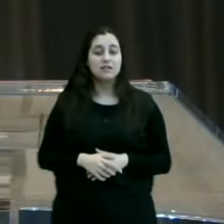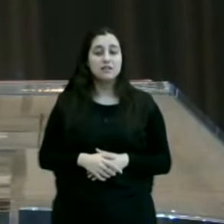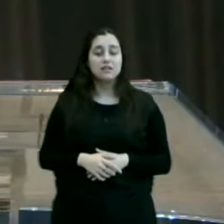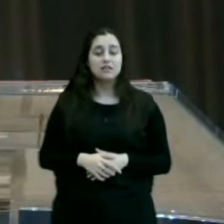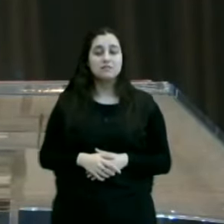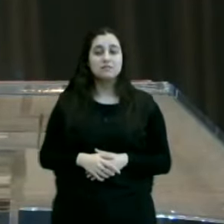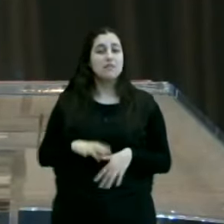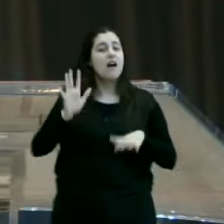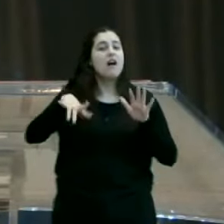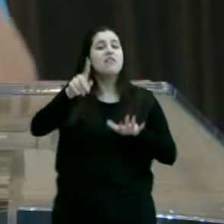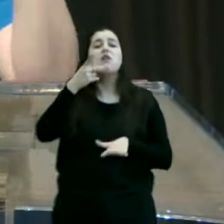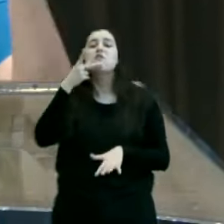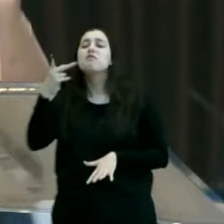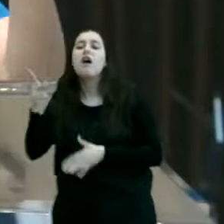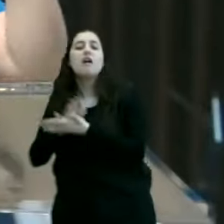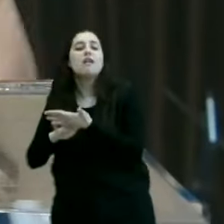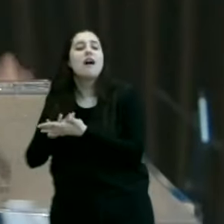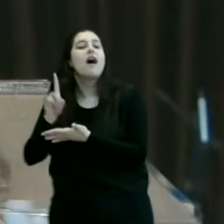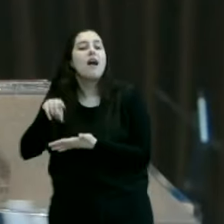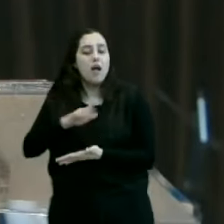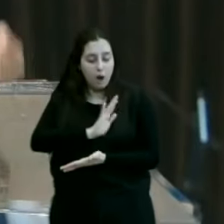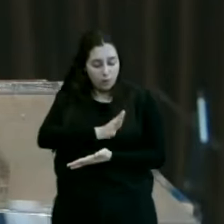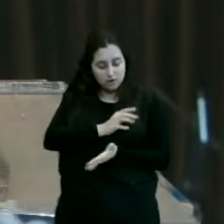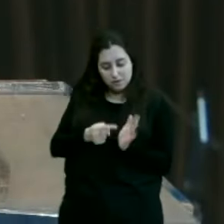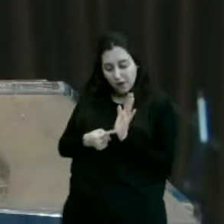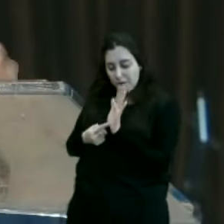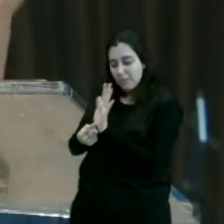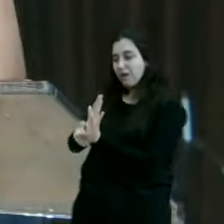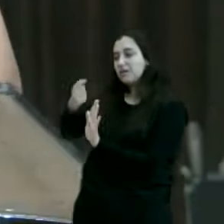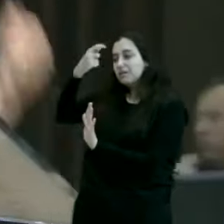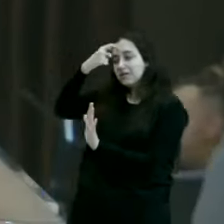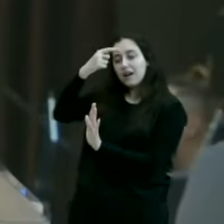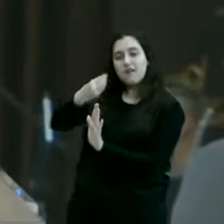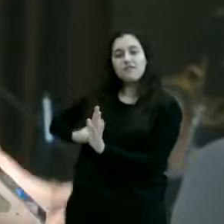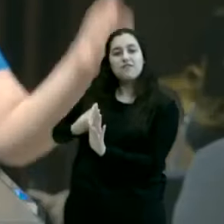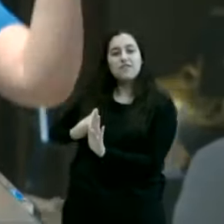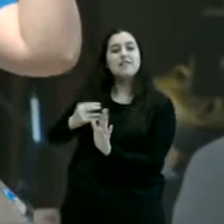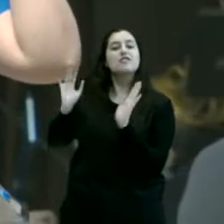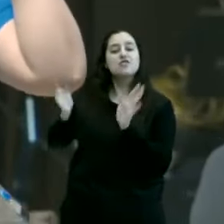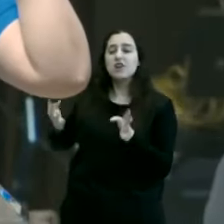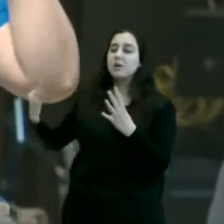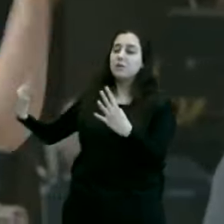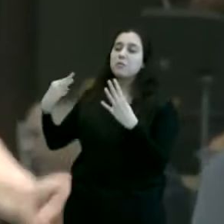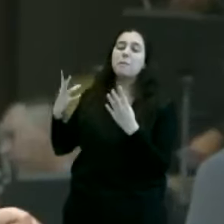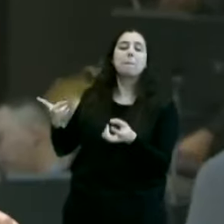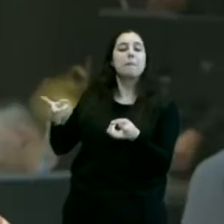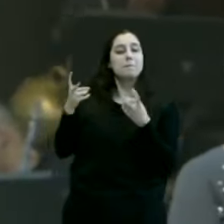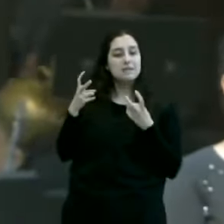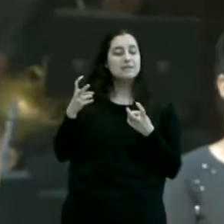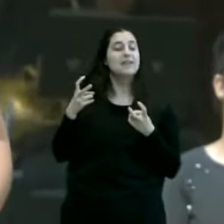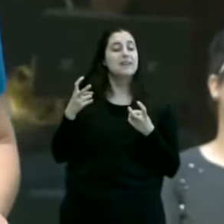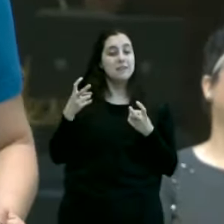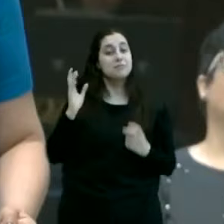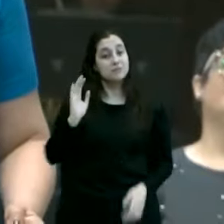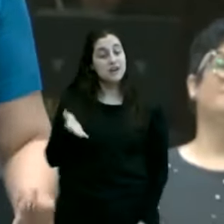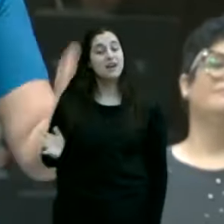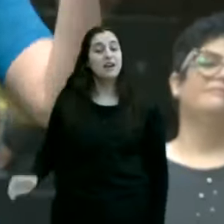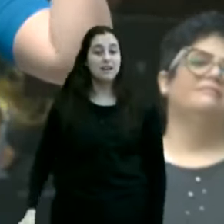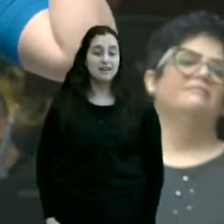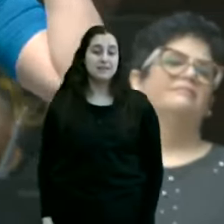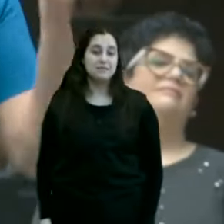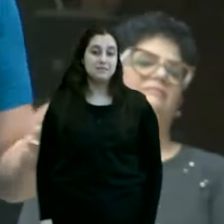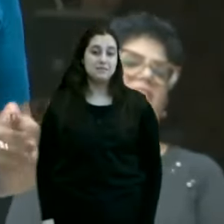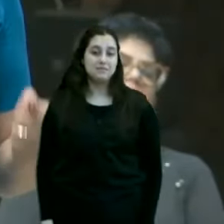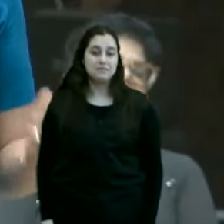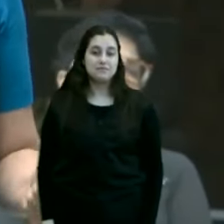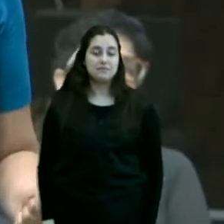falar, você só precisa mostrar o caráter configurado de Cristo na tua vida. Você